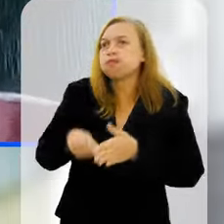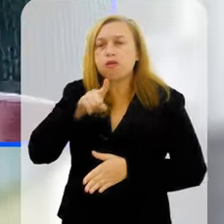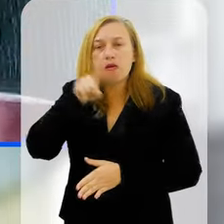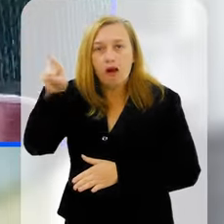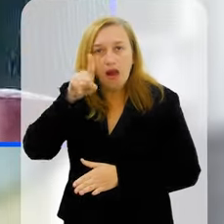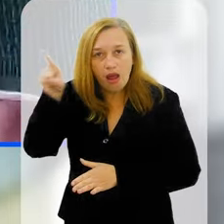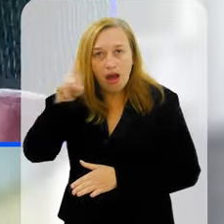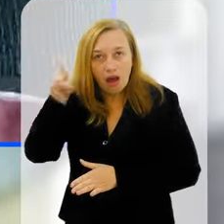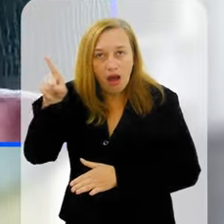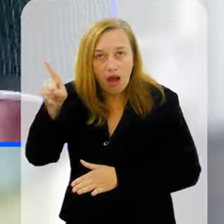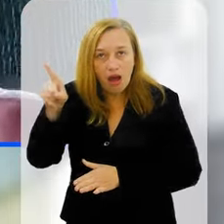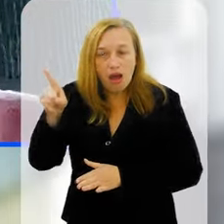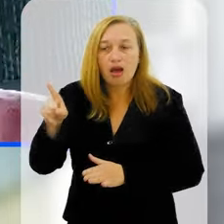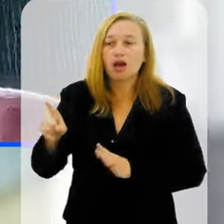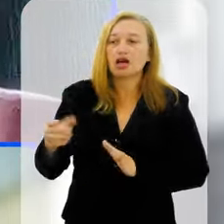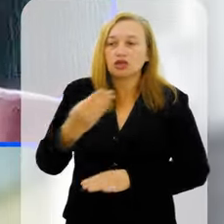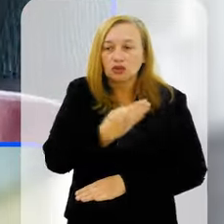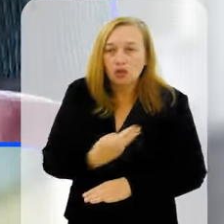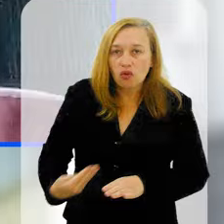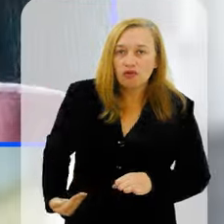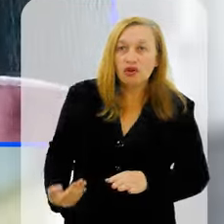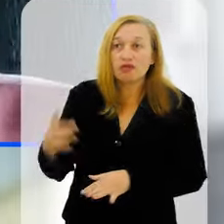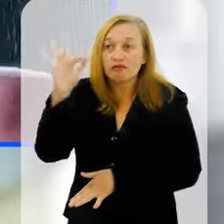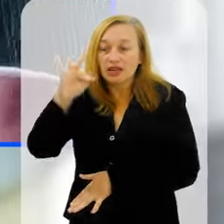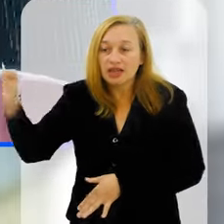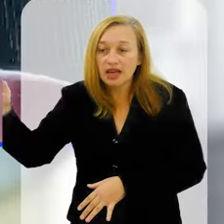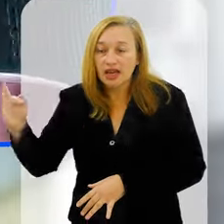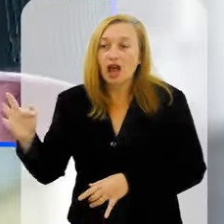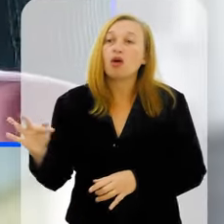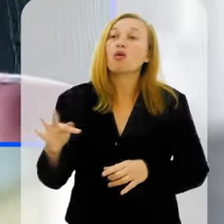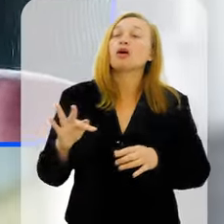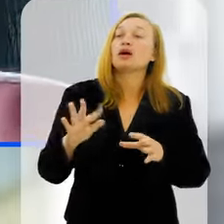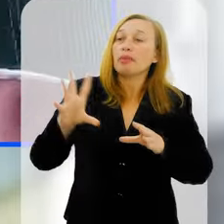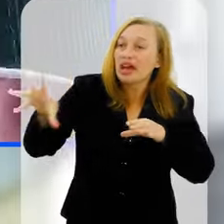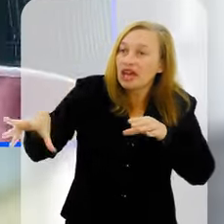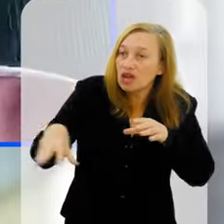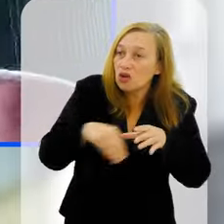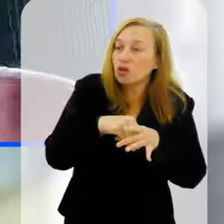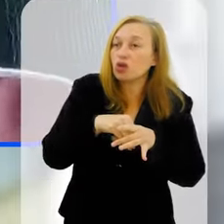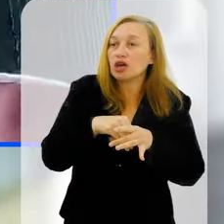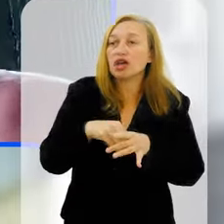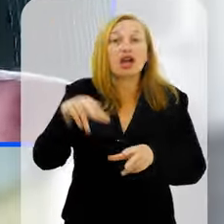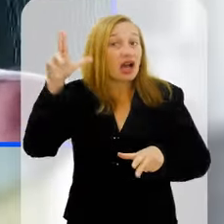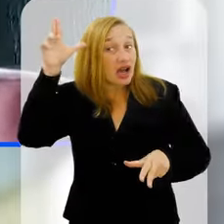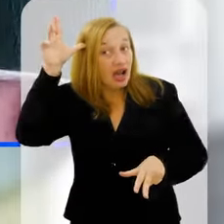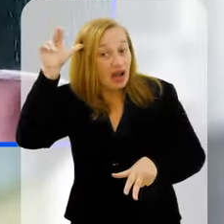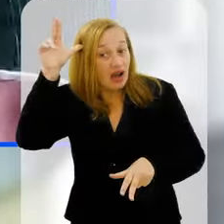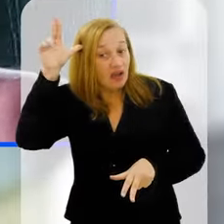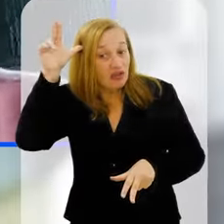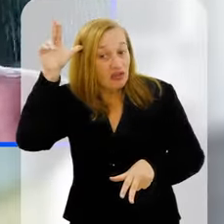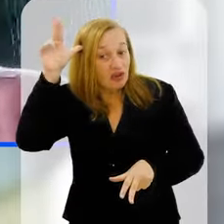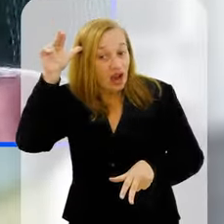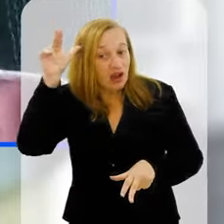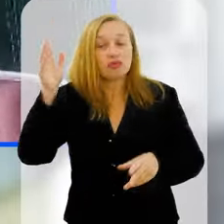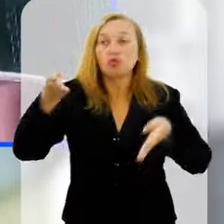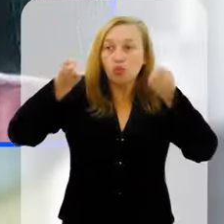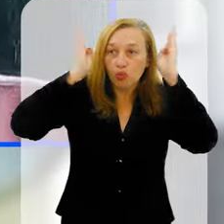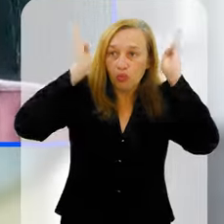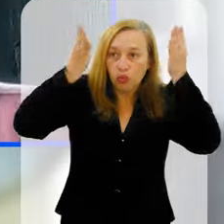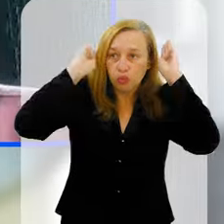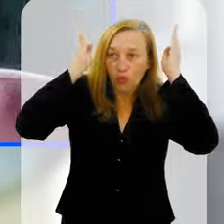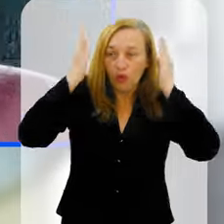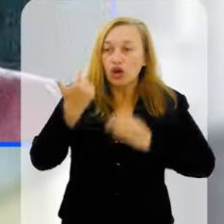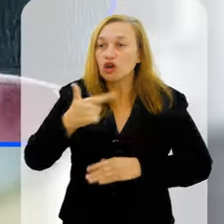lá também na legislação federal para incluir os equídeos, não só apenas os cavalos, mas os equídeos, né? Os